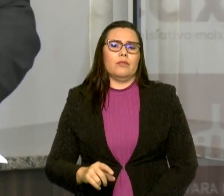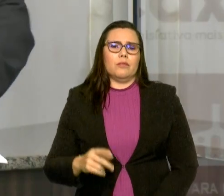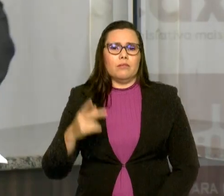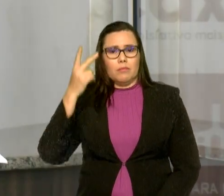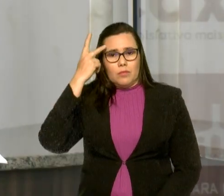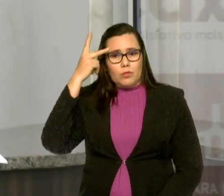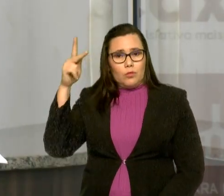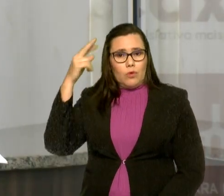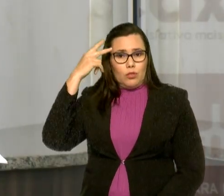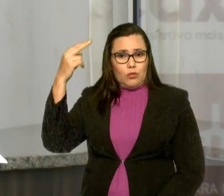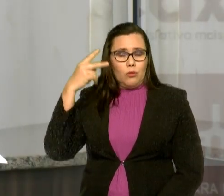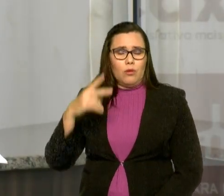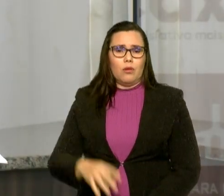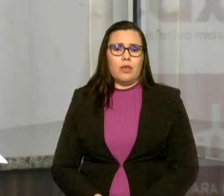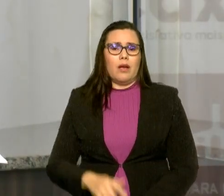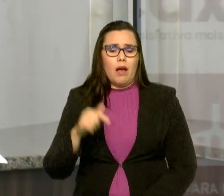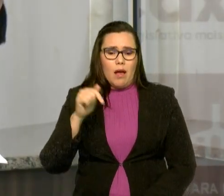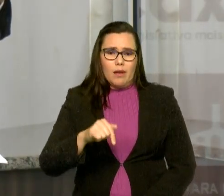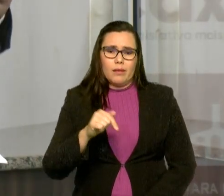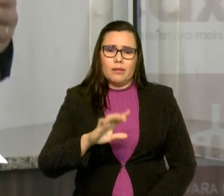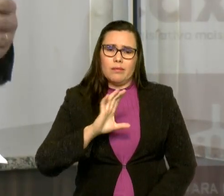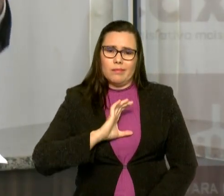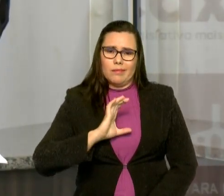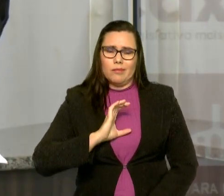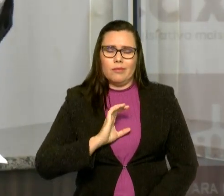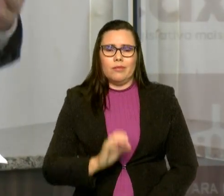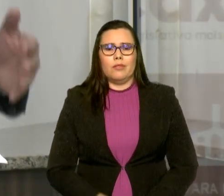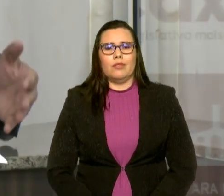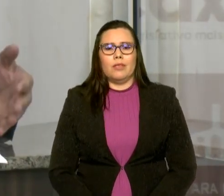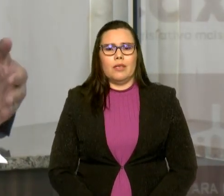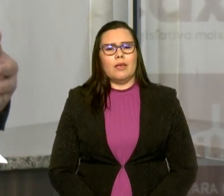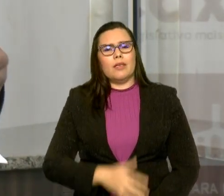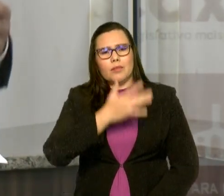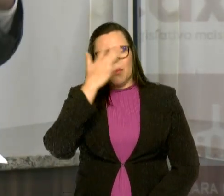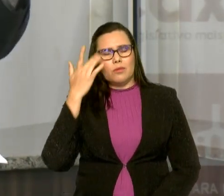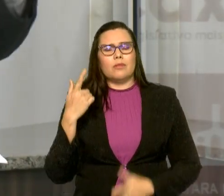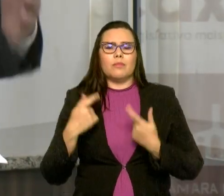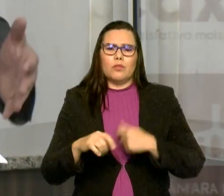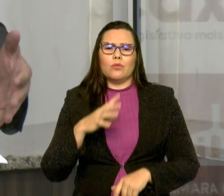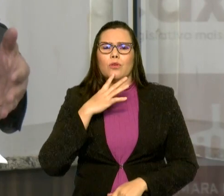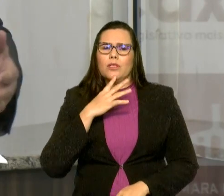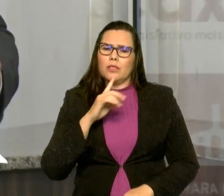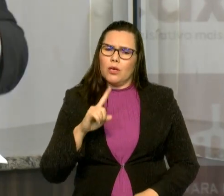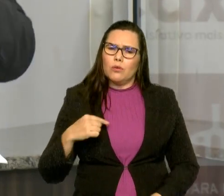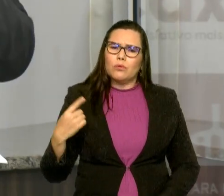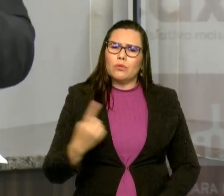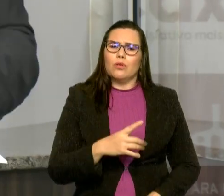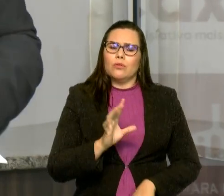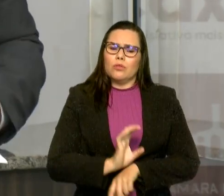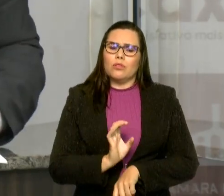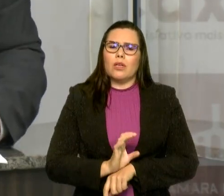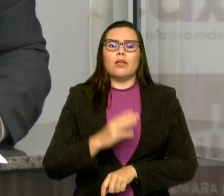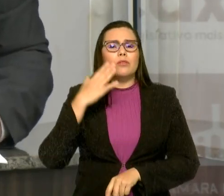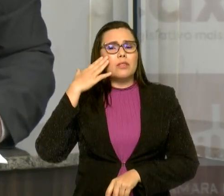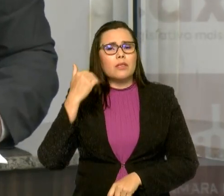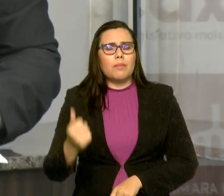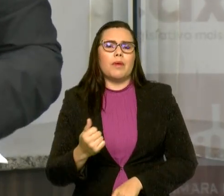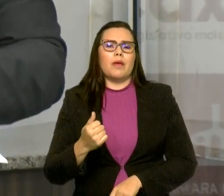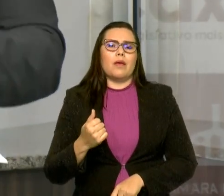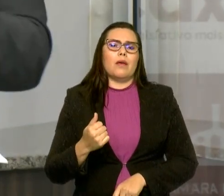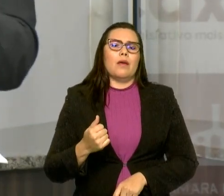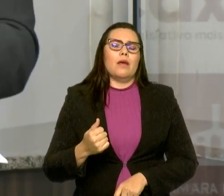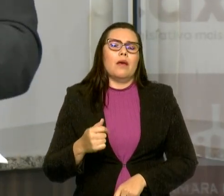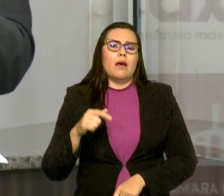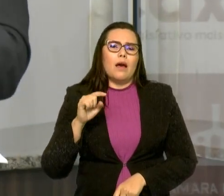aqui na Câmara Municipal de Caxias. As pessoas têm que conhecer o nosso estado, saber as dificuldades para melhor servir o nosso